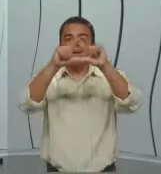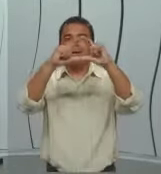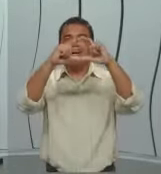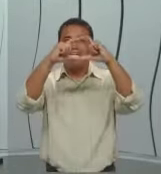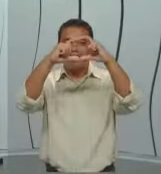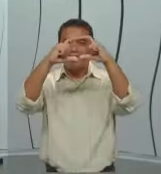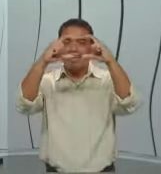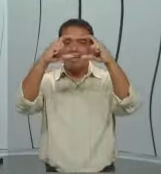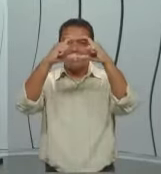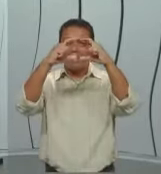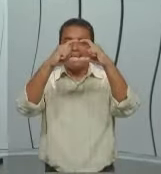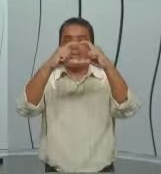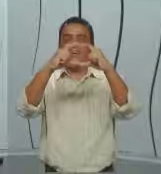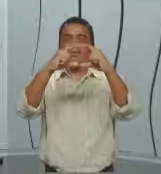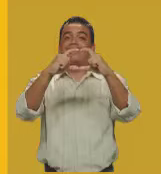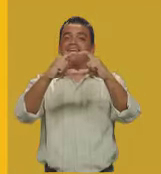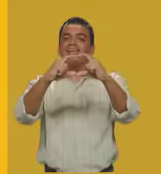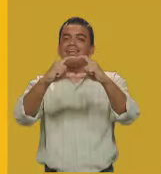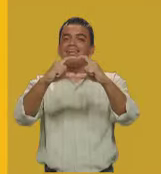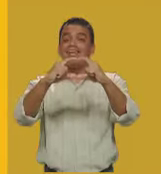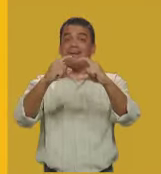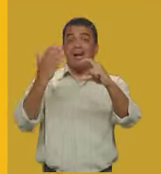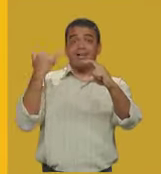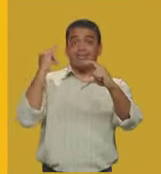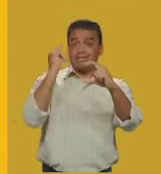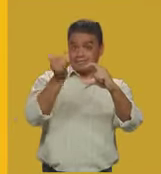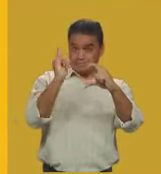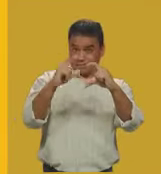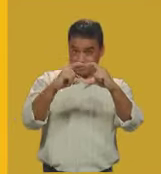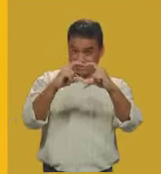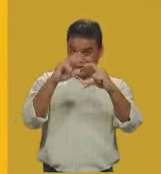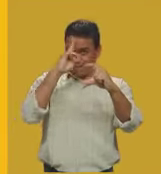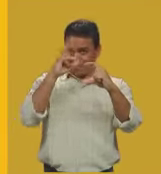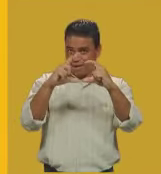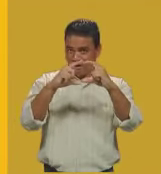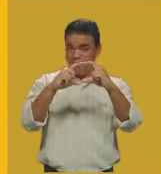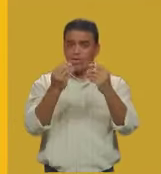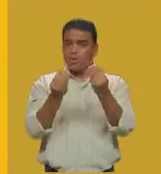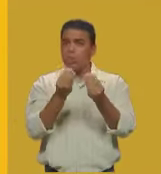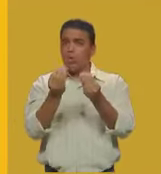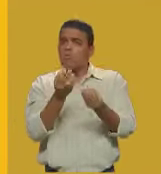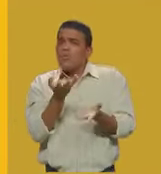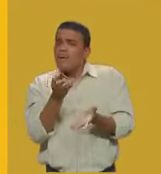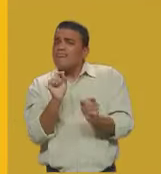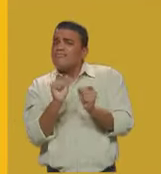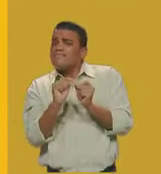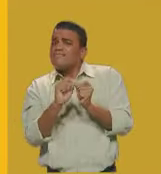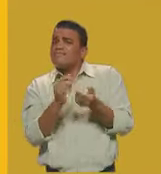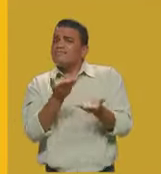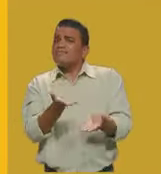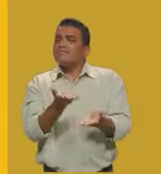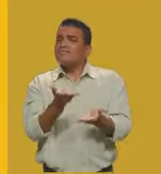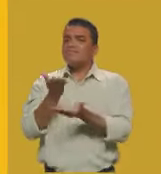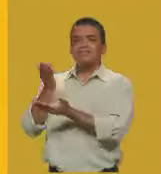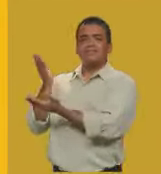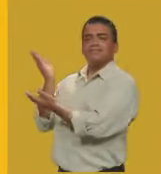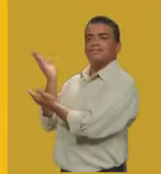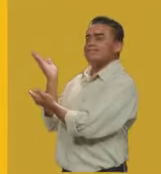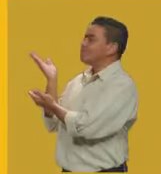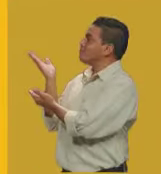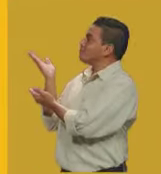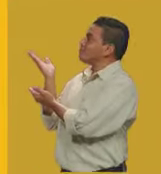aqui com os instrumentos que a gente falou mais cedo, como que a gente vai trabalhar com eles. Olha só, eu tenho aqui um circuito